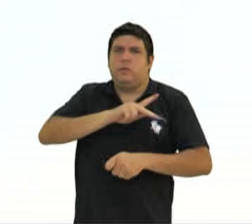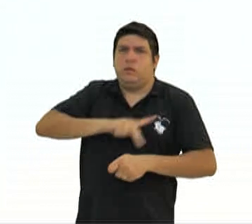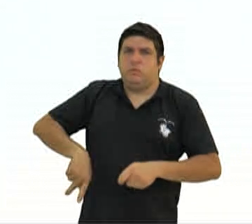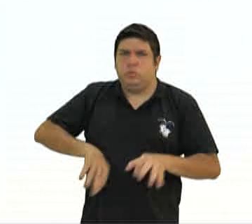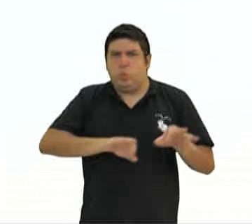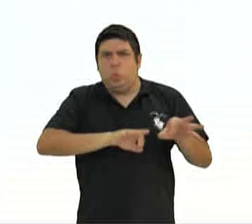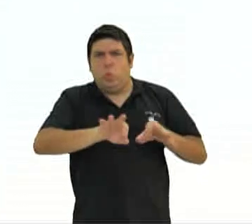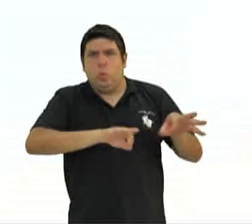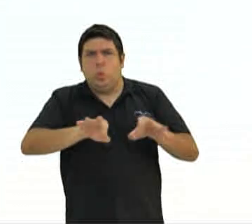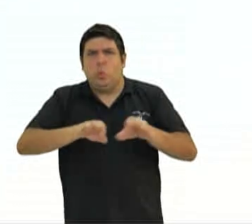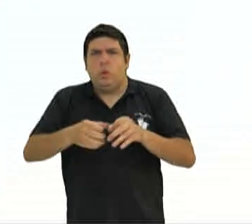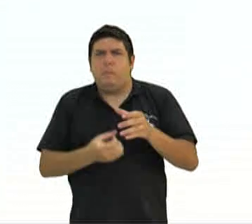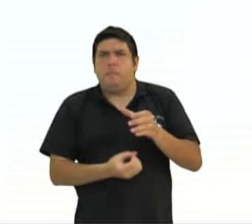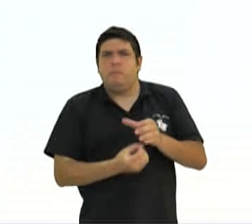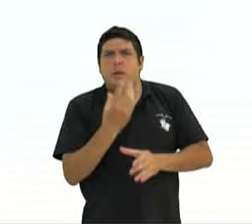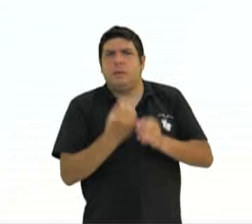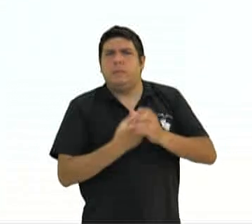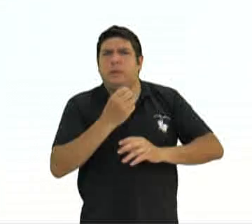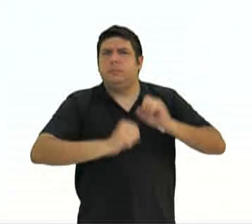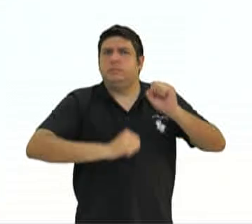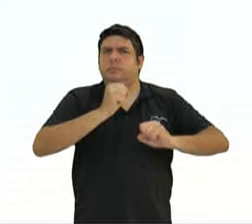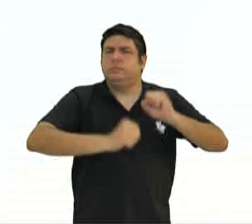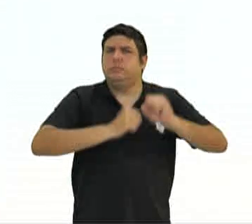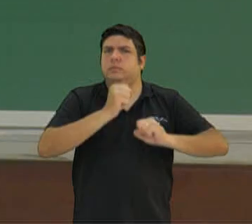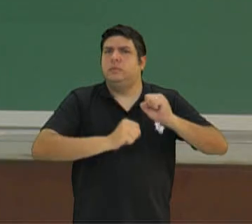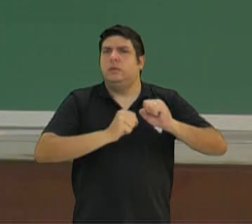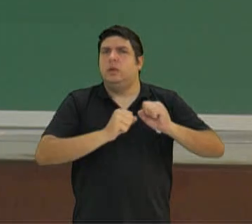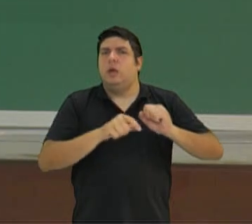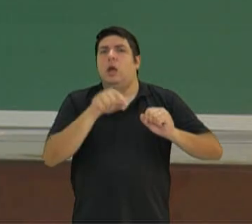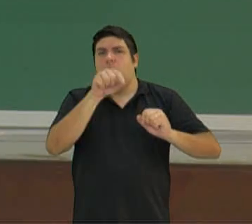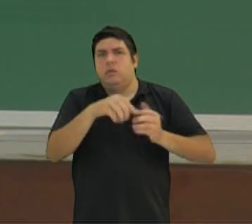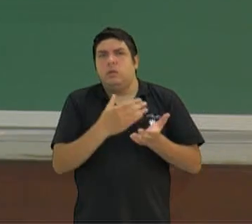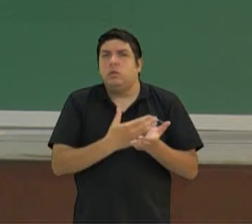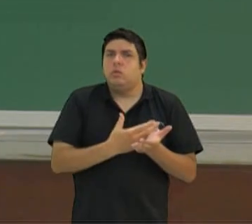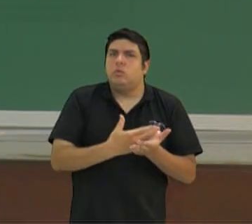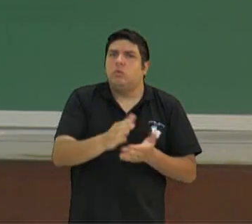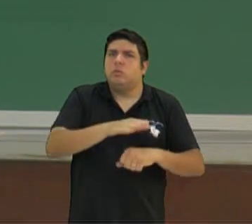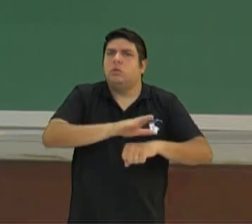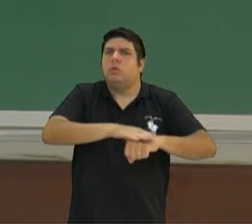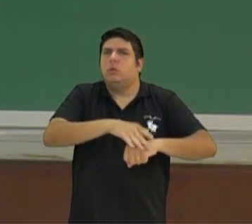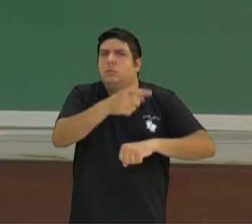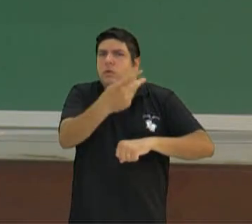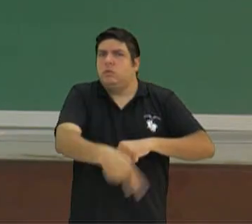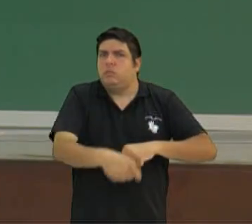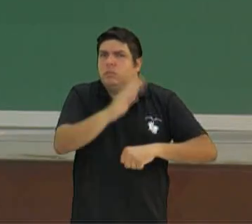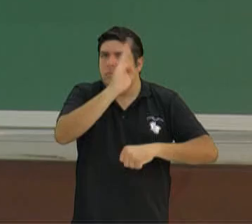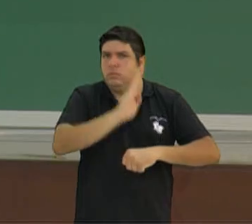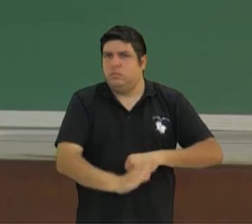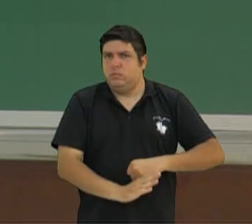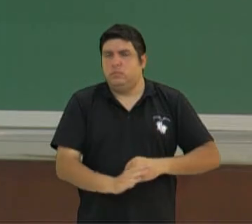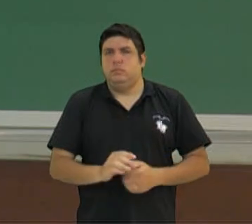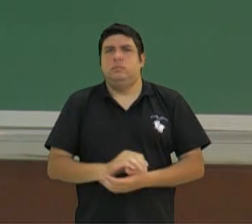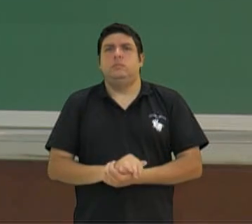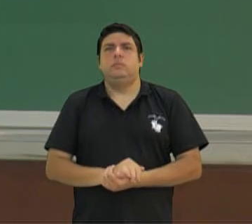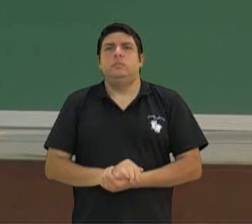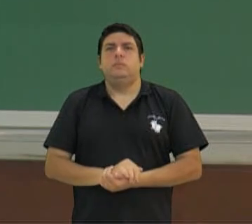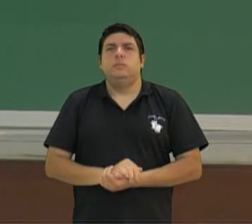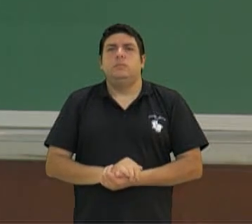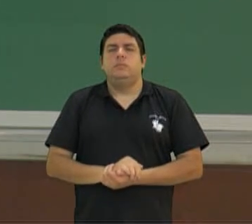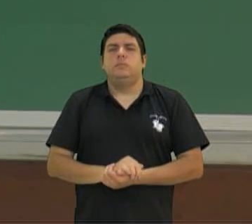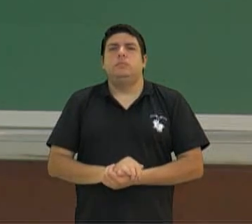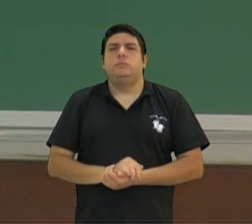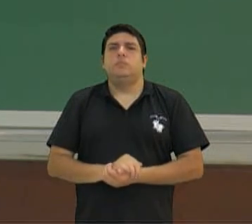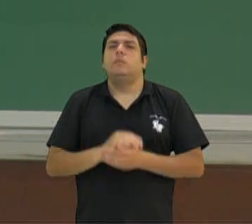nacional. Tudo isso é incentivo para que a industrialização se consolide, se firme em território brasileiro, certo? E aí